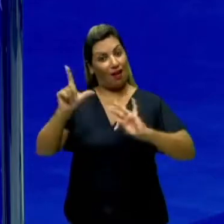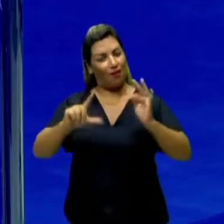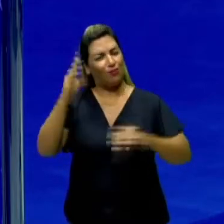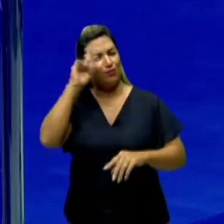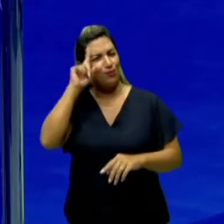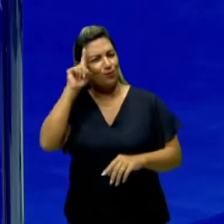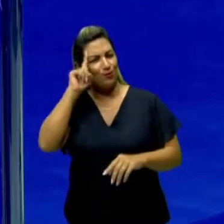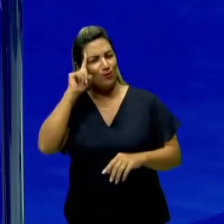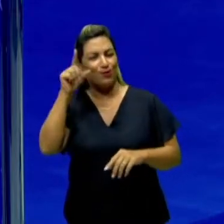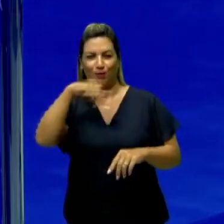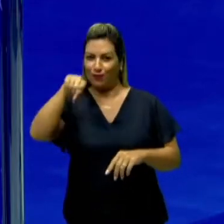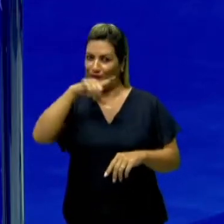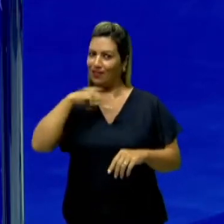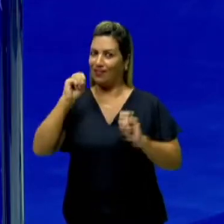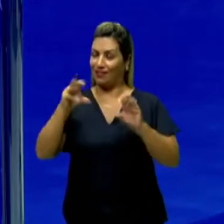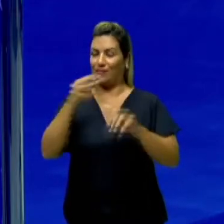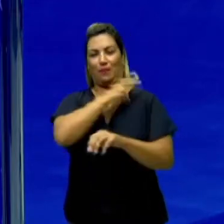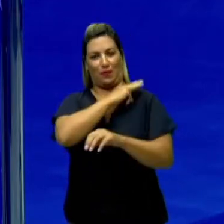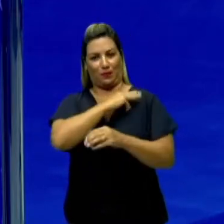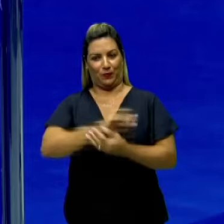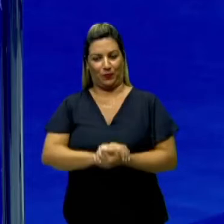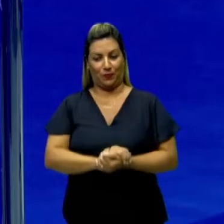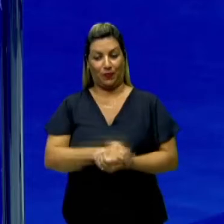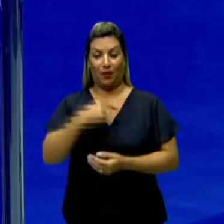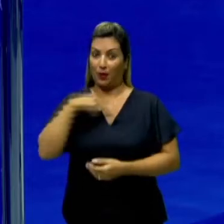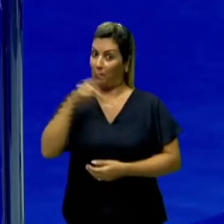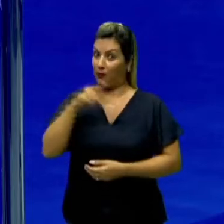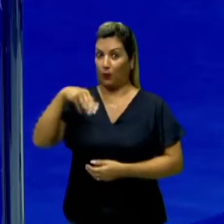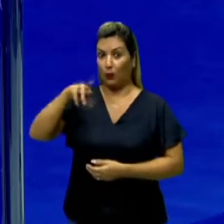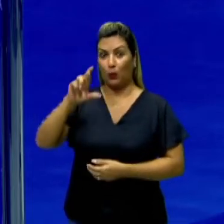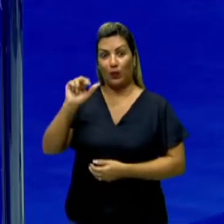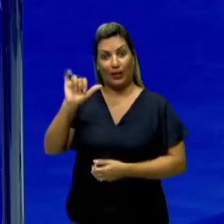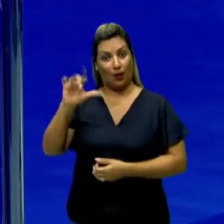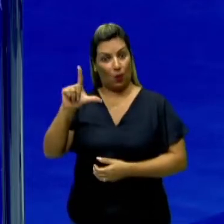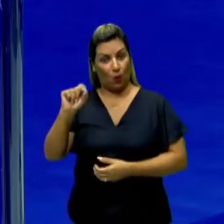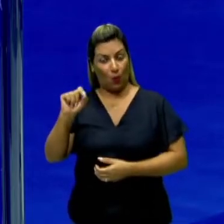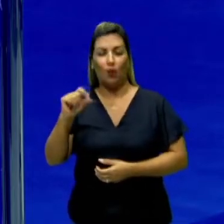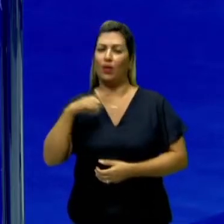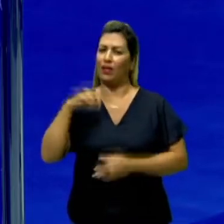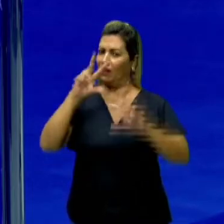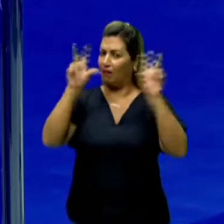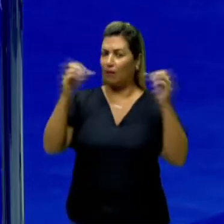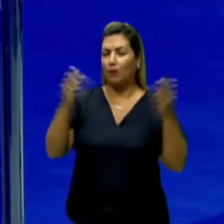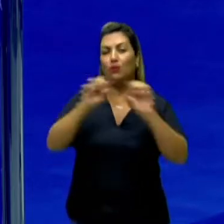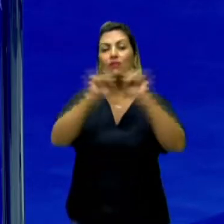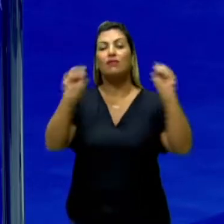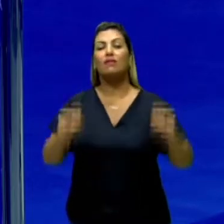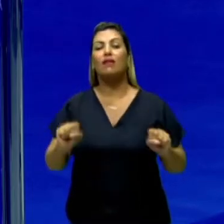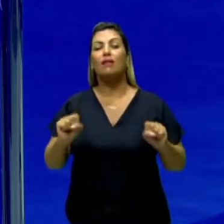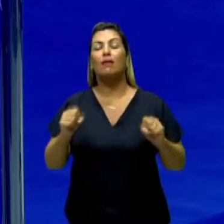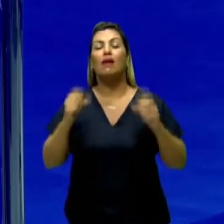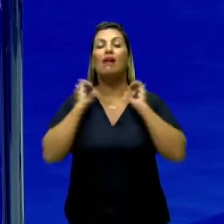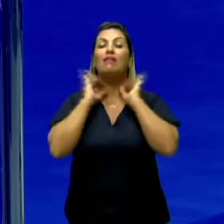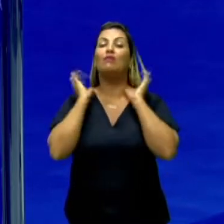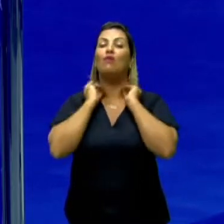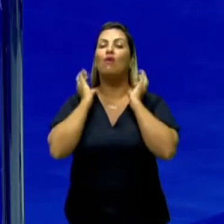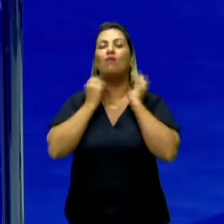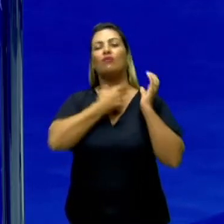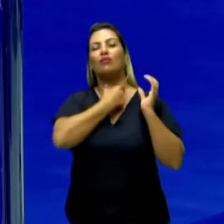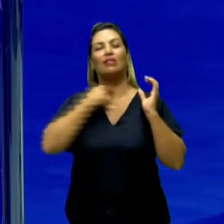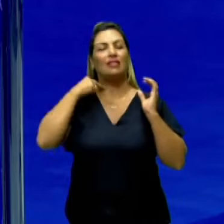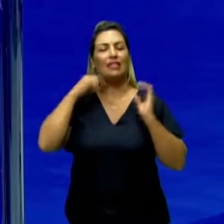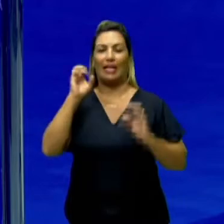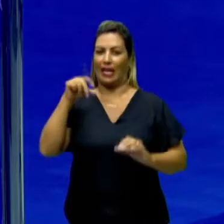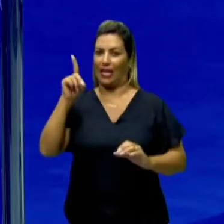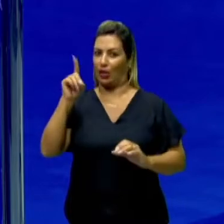terá programas diários para o ensino médio. Eu sou o professor Murilo Ramos e hoje nosso tema é sobre sistema endócrino. Conteúdo importante